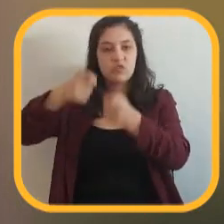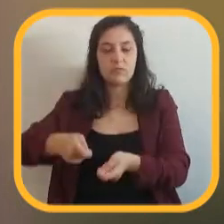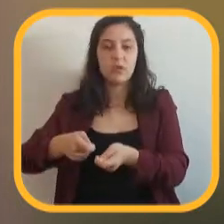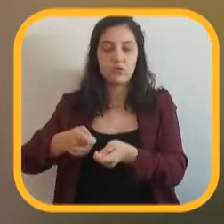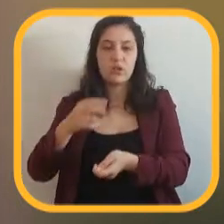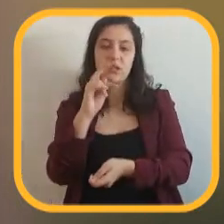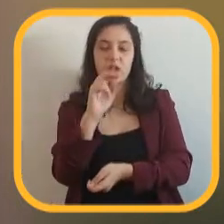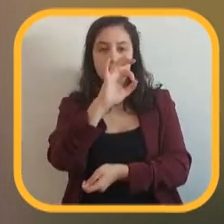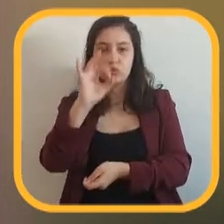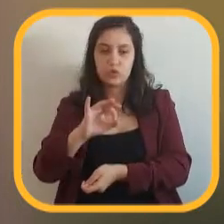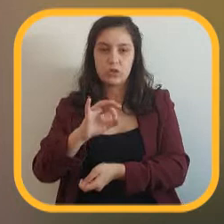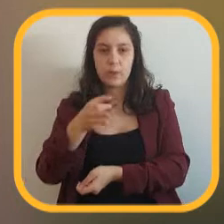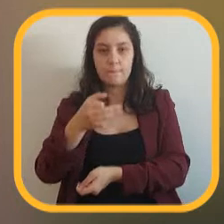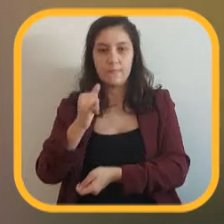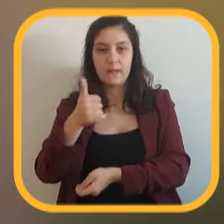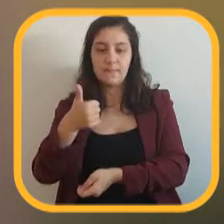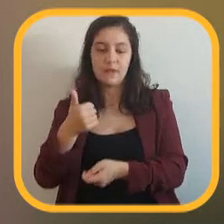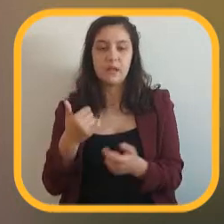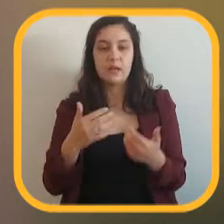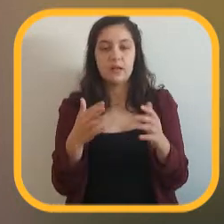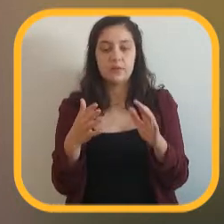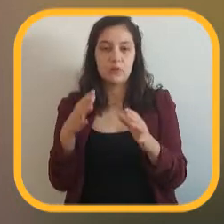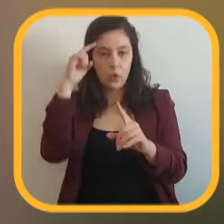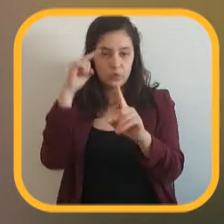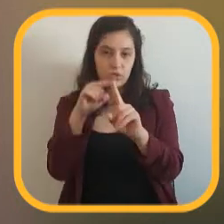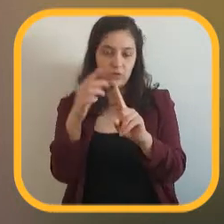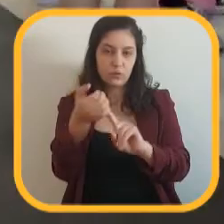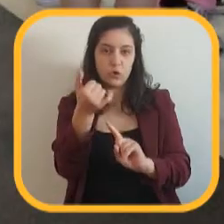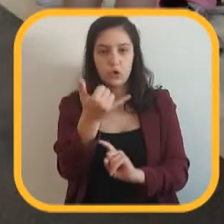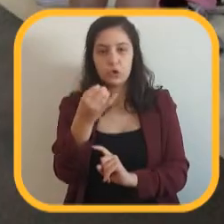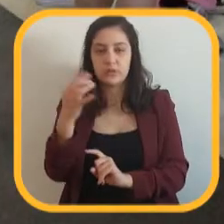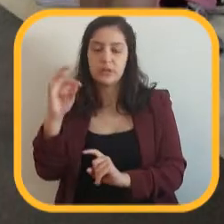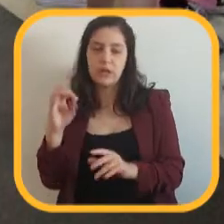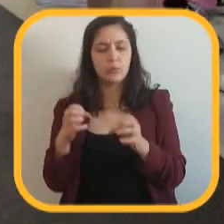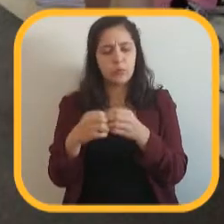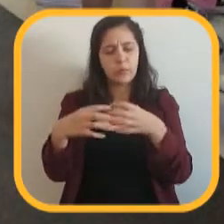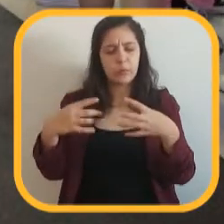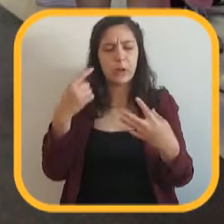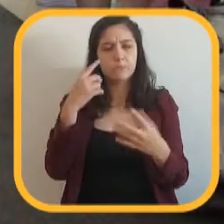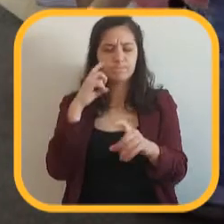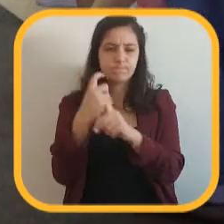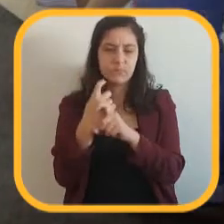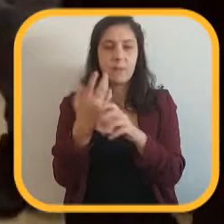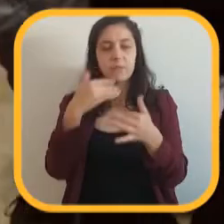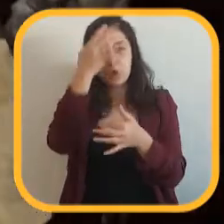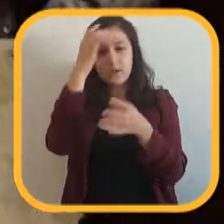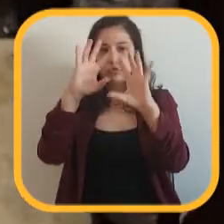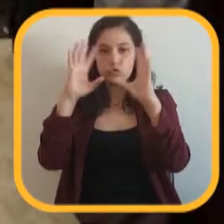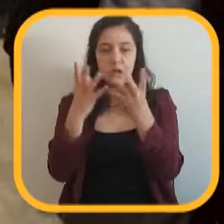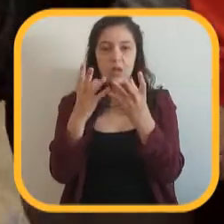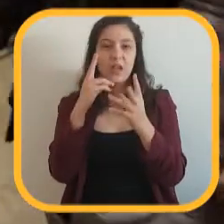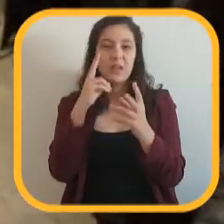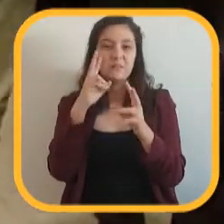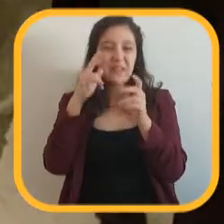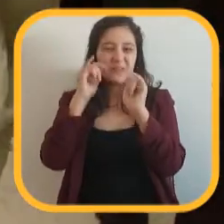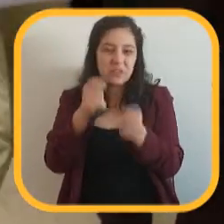investimento global de 3% do PIB até 2030. Apesar do crescimento que se verifica, é de opinião geral que o